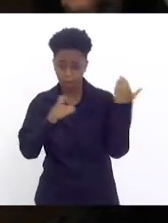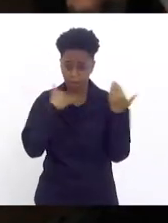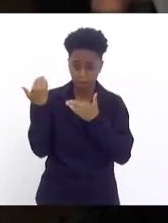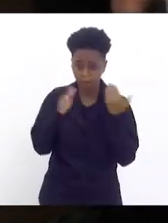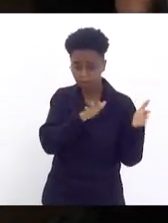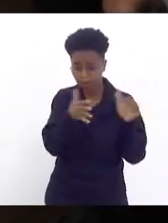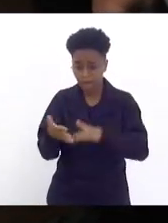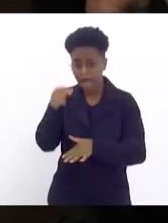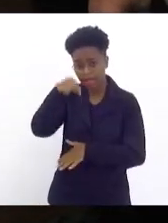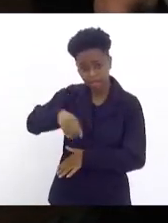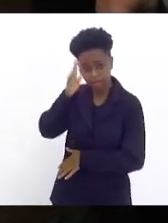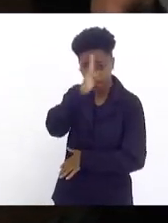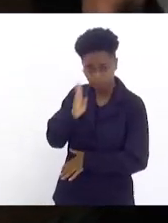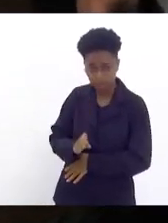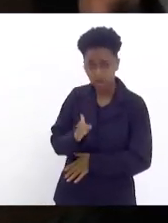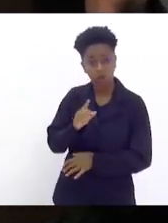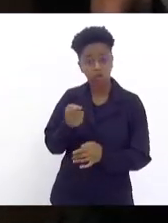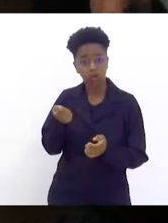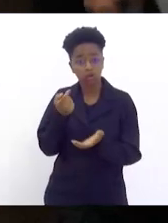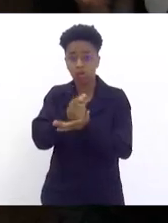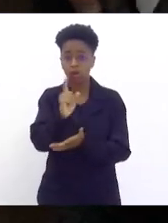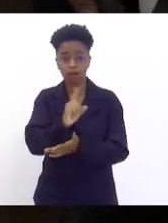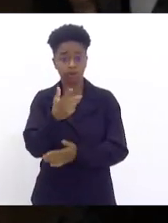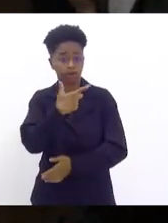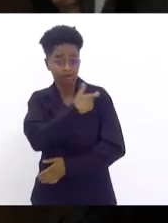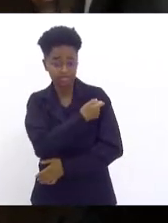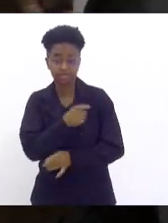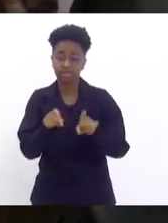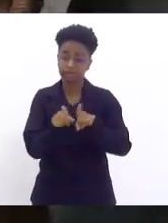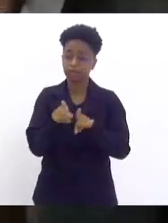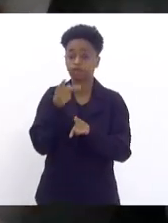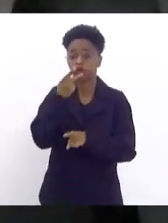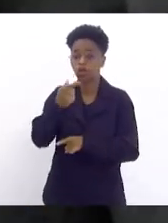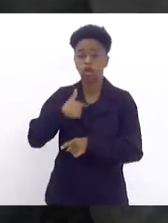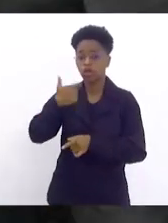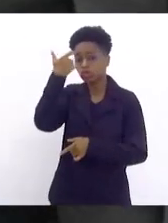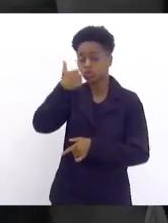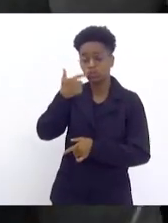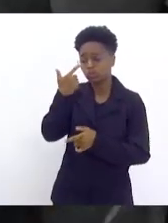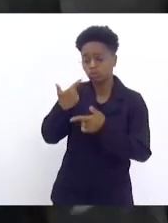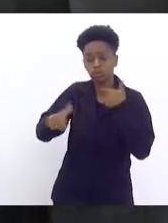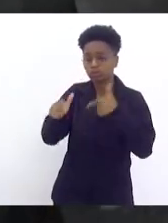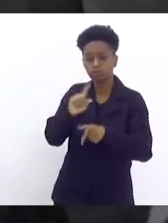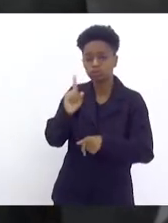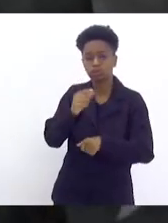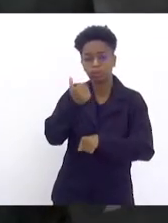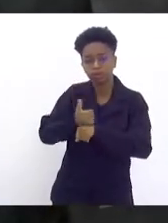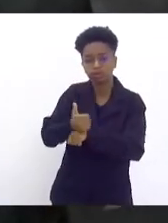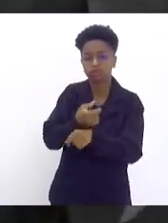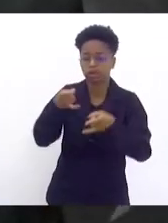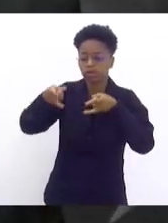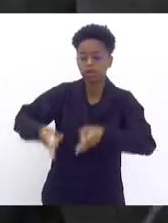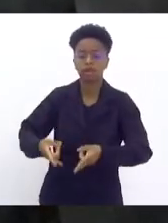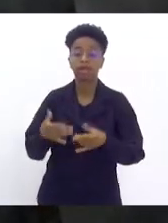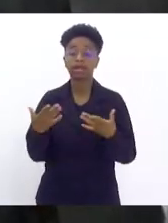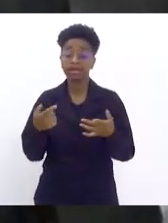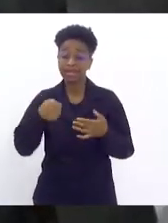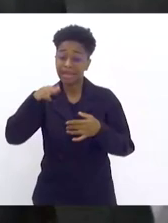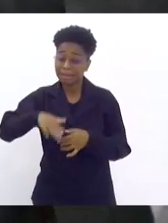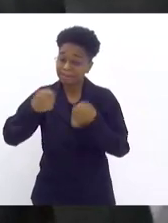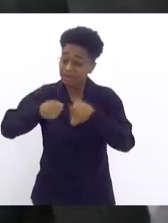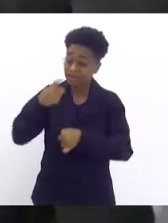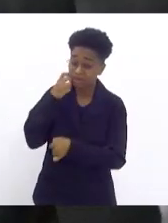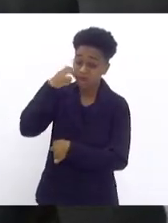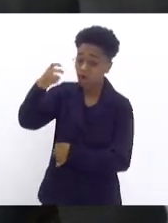país Ele deixou de comprar vacina e falou que não era coveiro Quem deveria ter vergonha é de defender um presidente